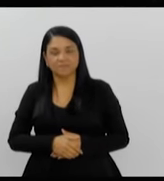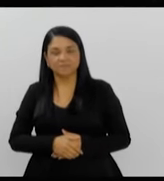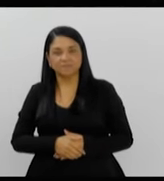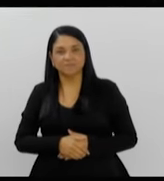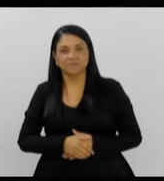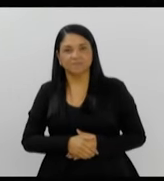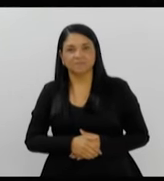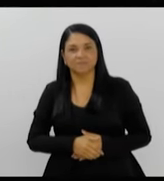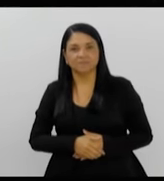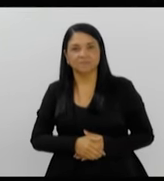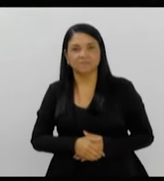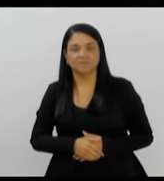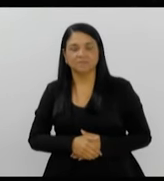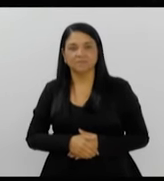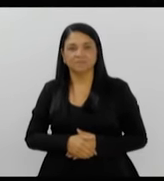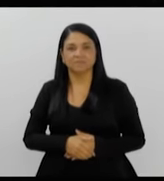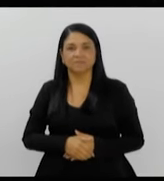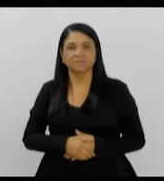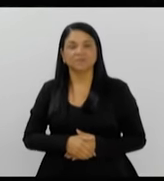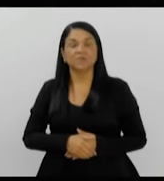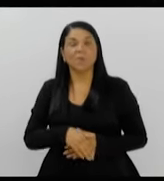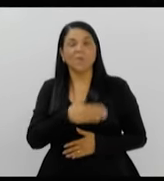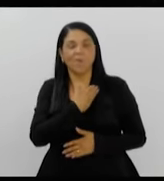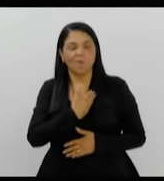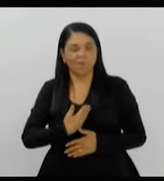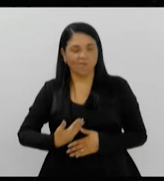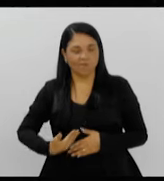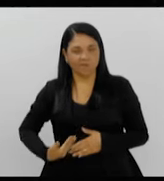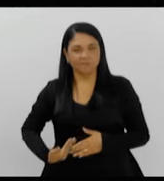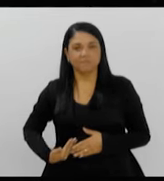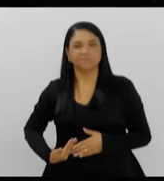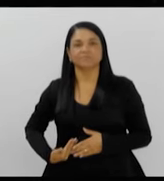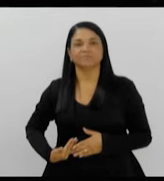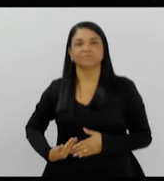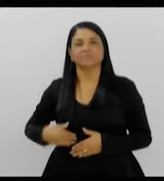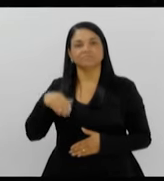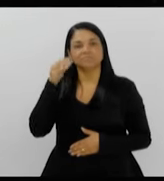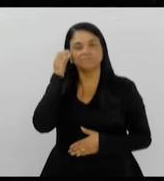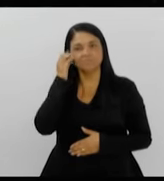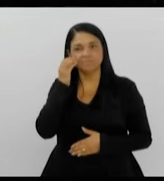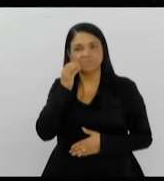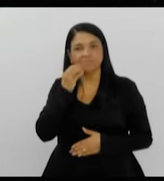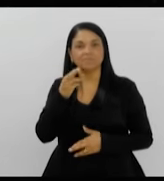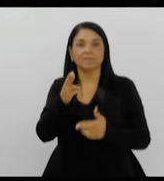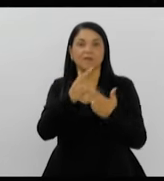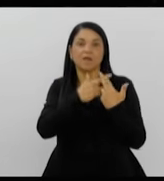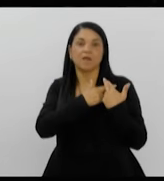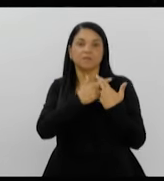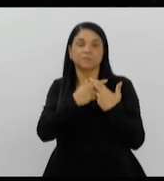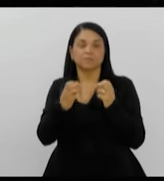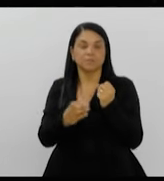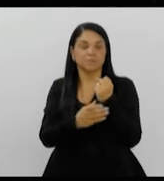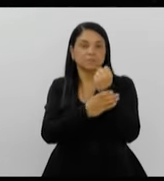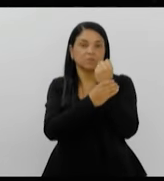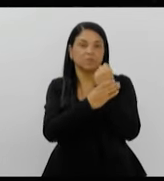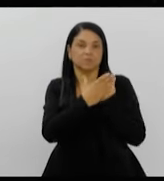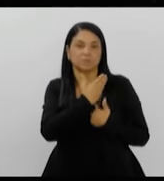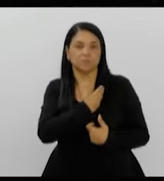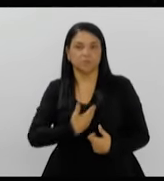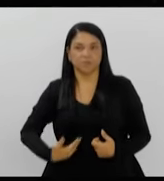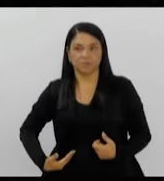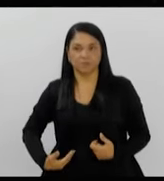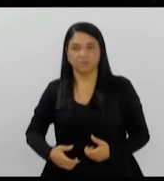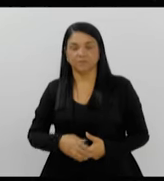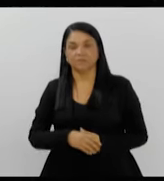Deputado e o governo Cláudio Castro é o responsável pela segurança PR e o